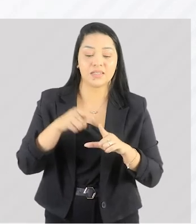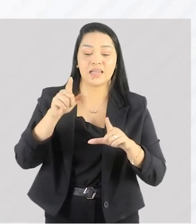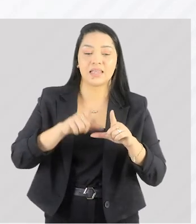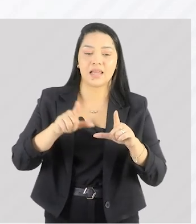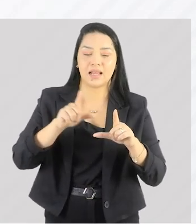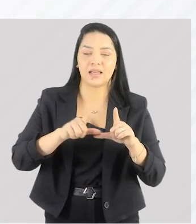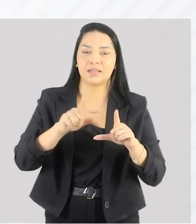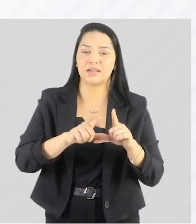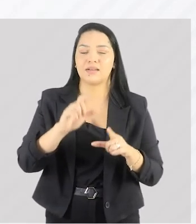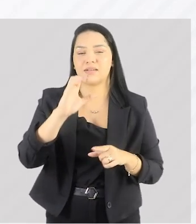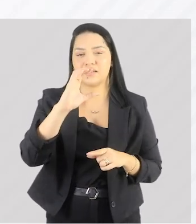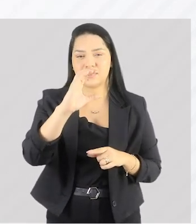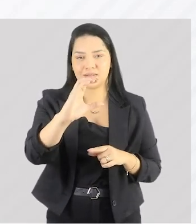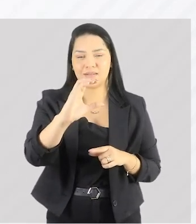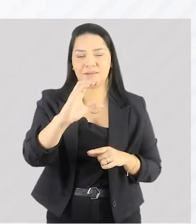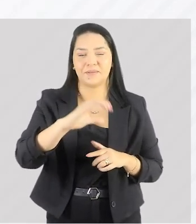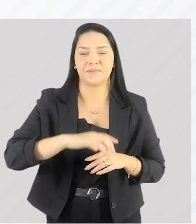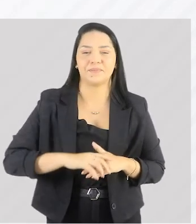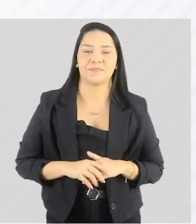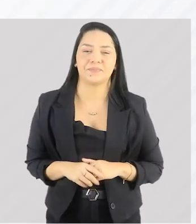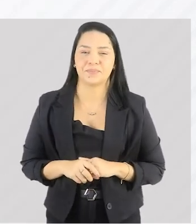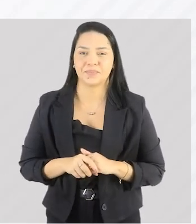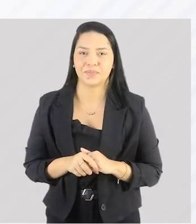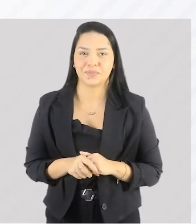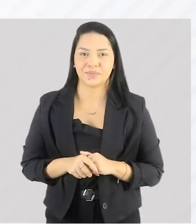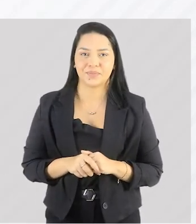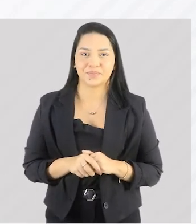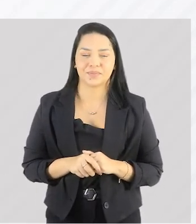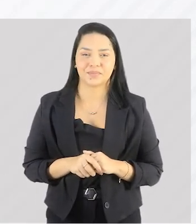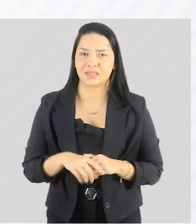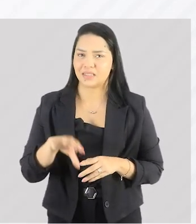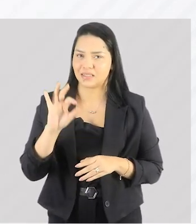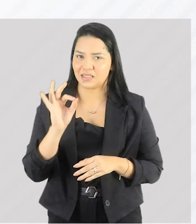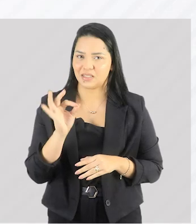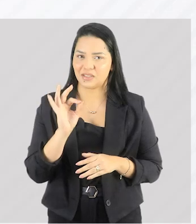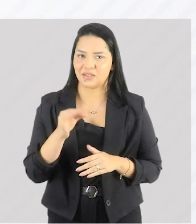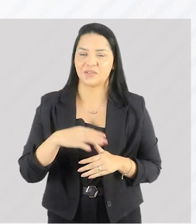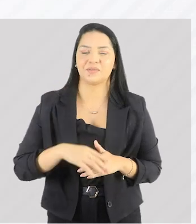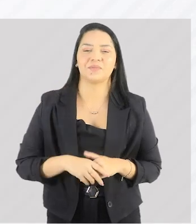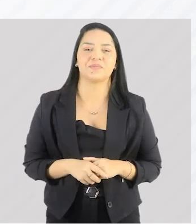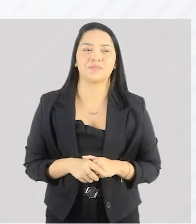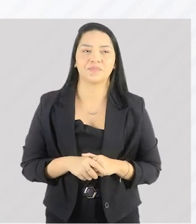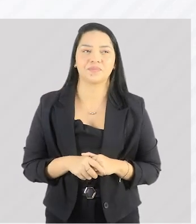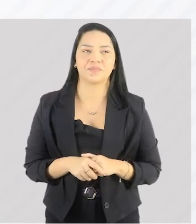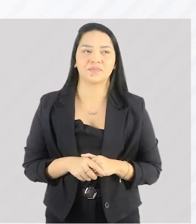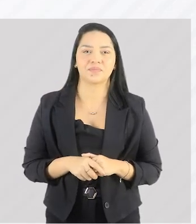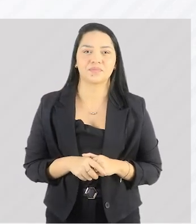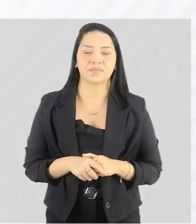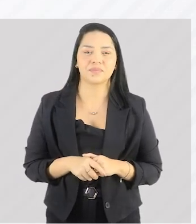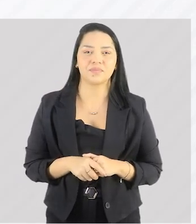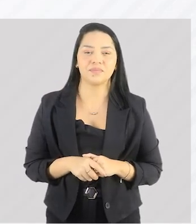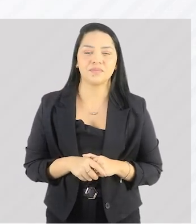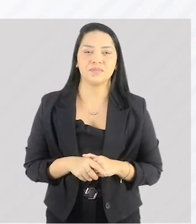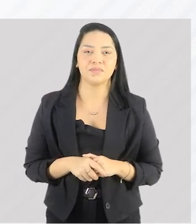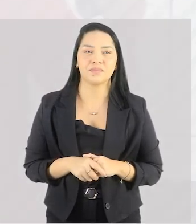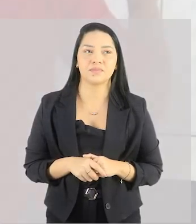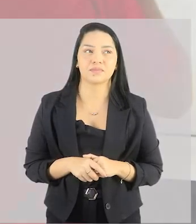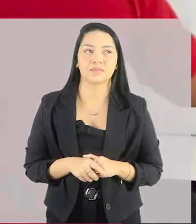na alternativa letra C, beleza? Muito bem.